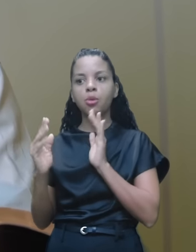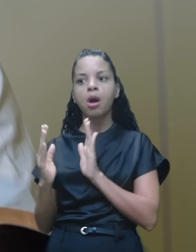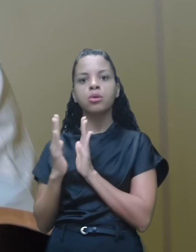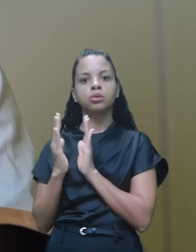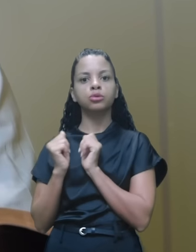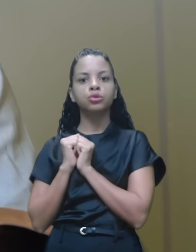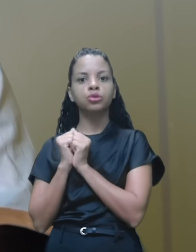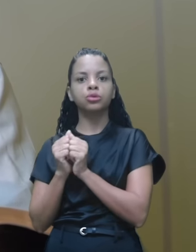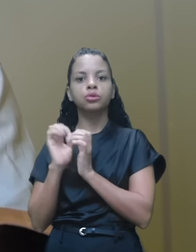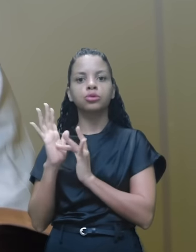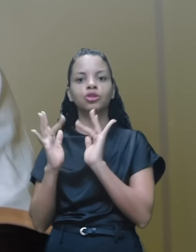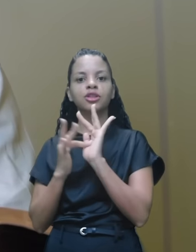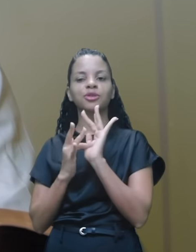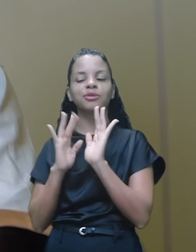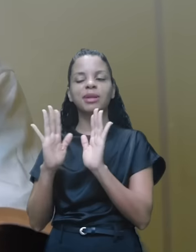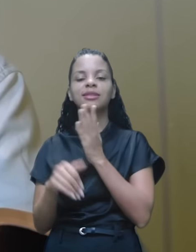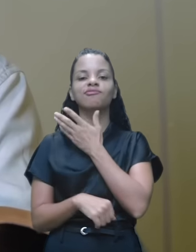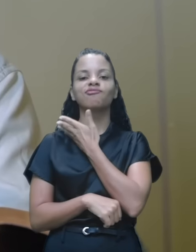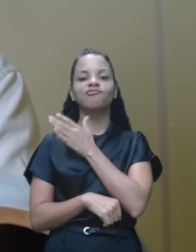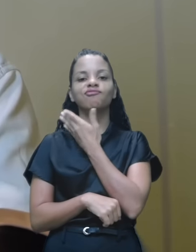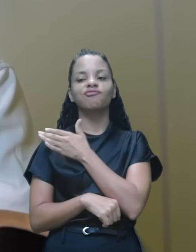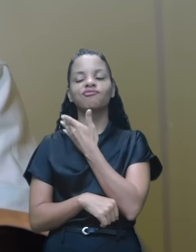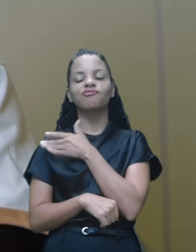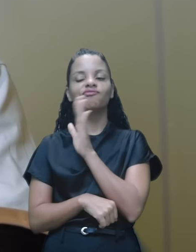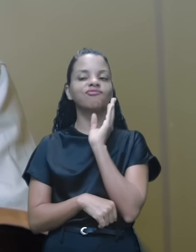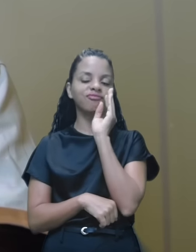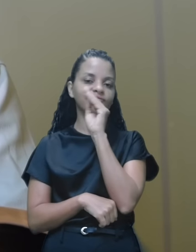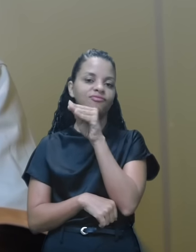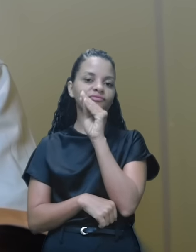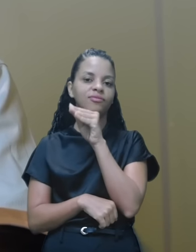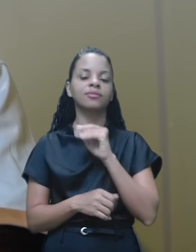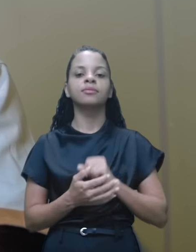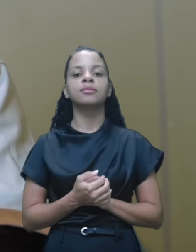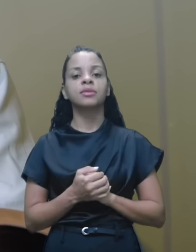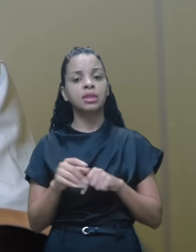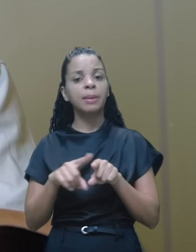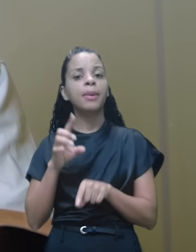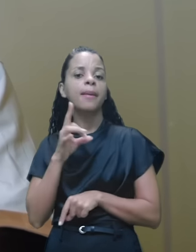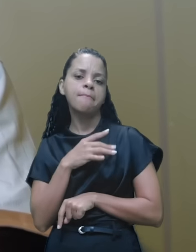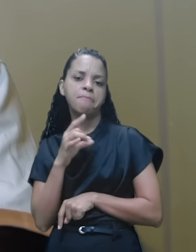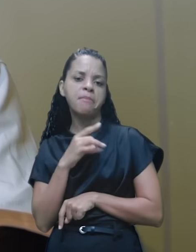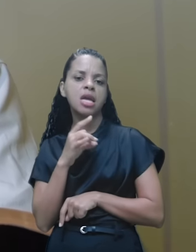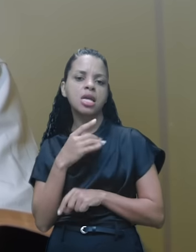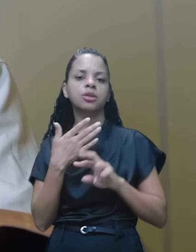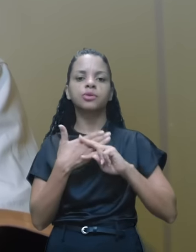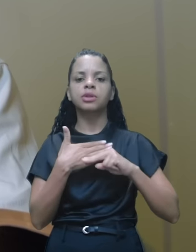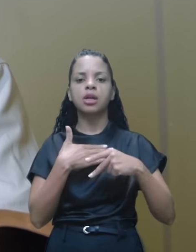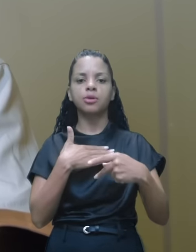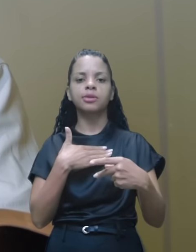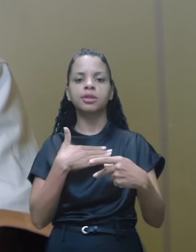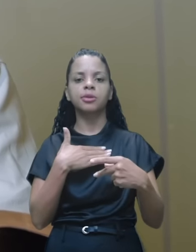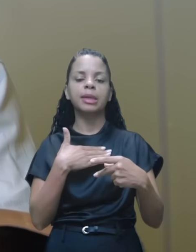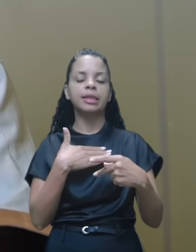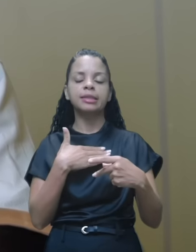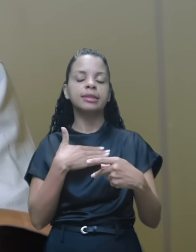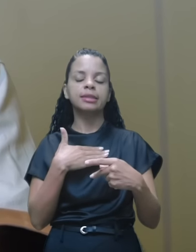nessa combinação, preconceito, o perguntar e não esperar a resposta, e o medo das consequências fizeram com que